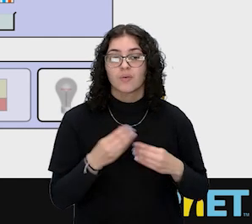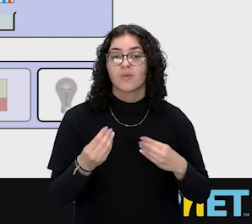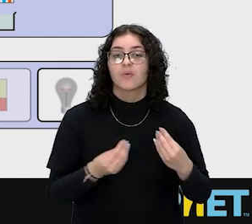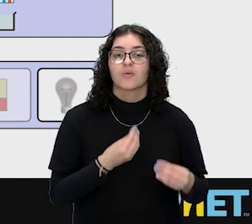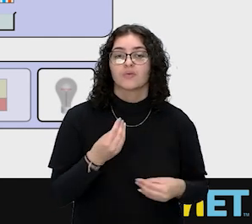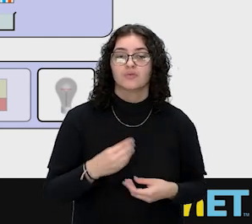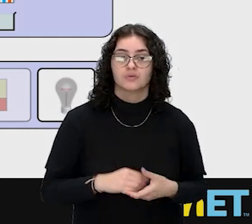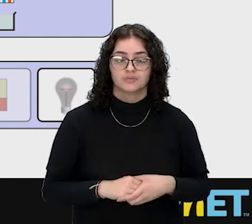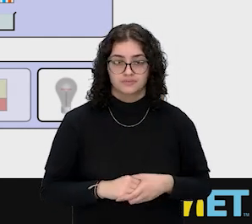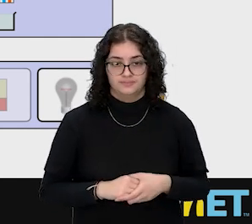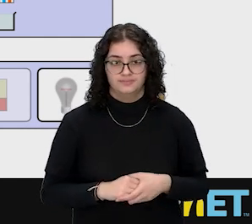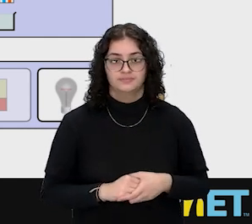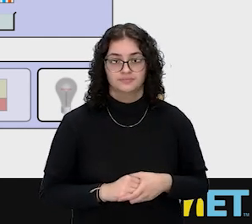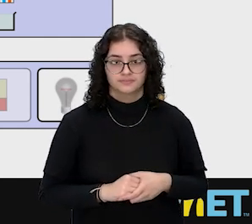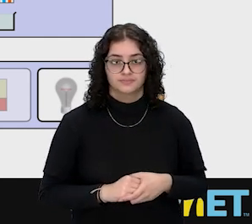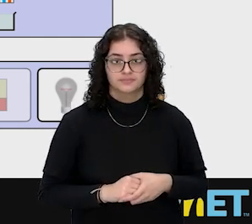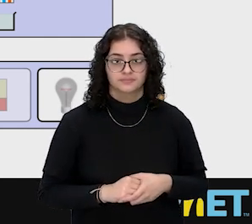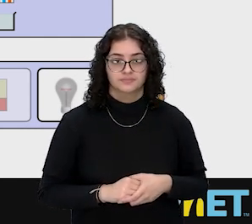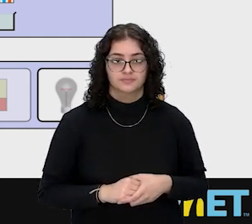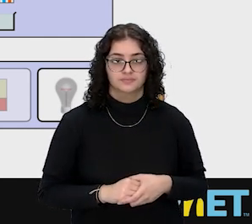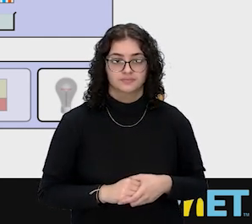fica a